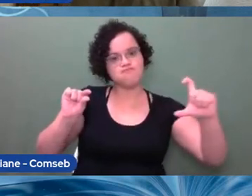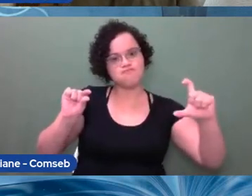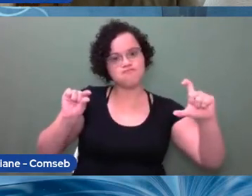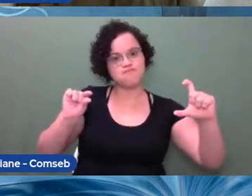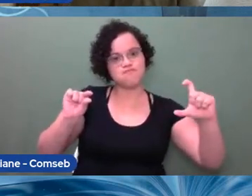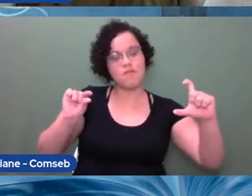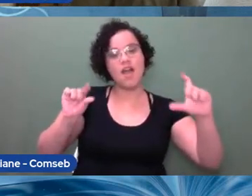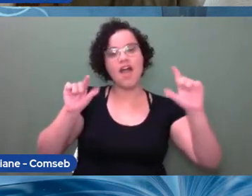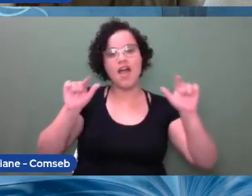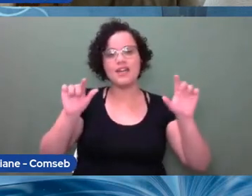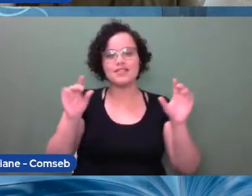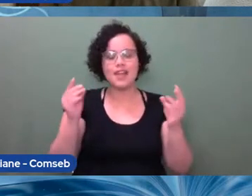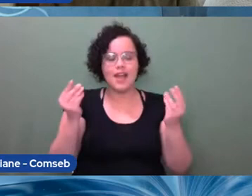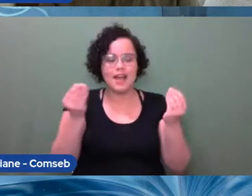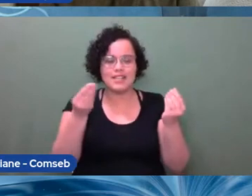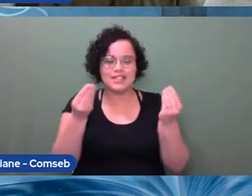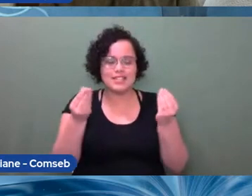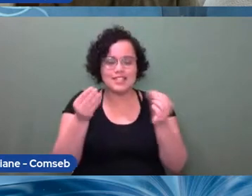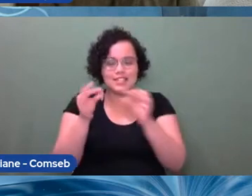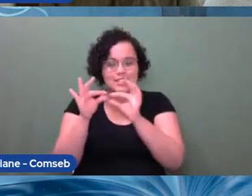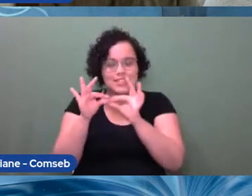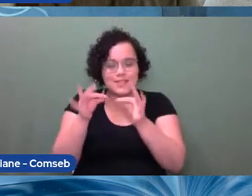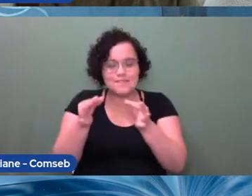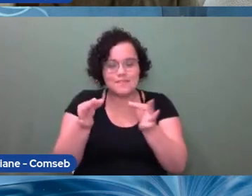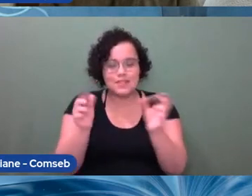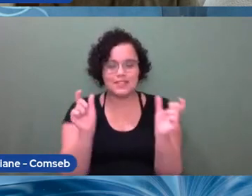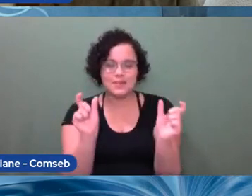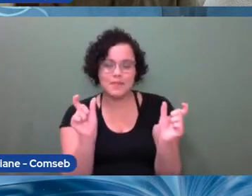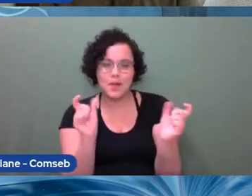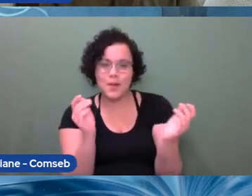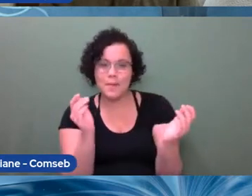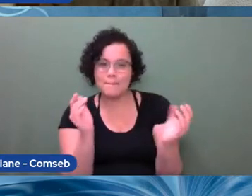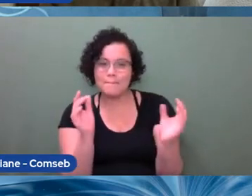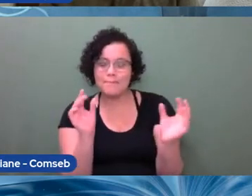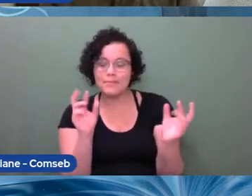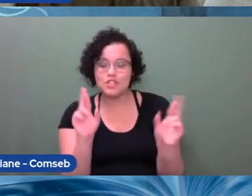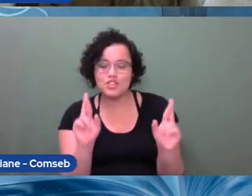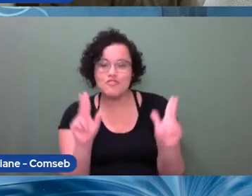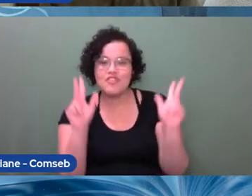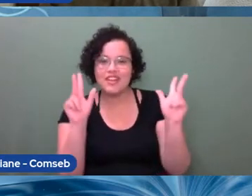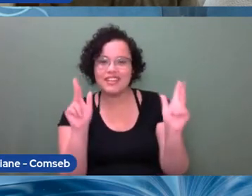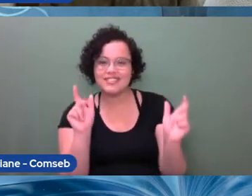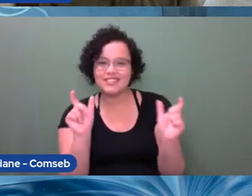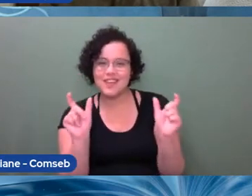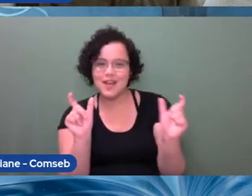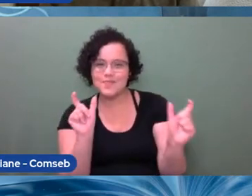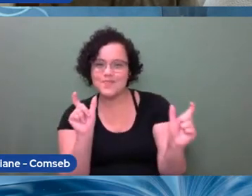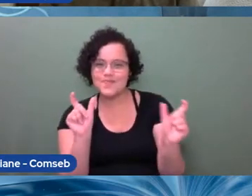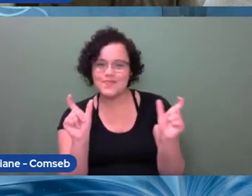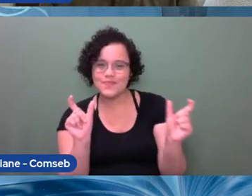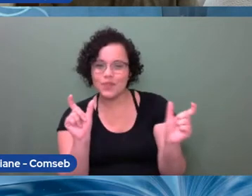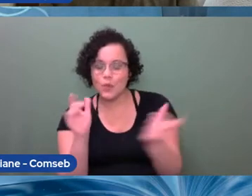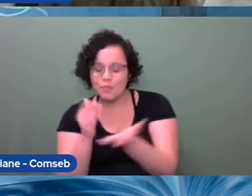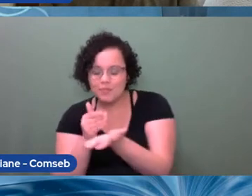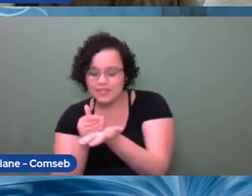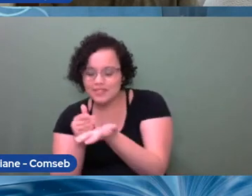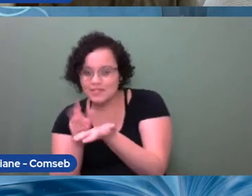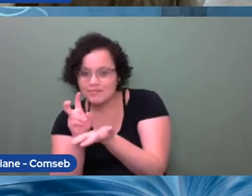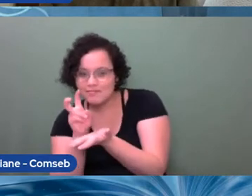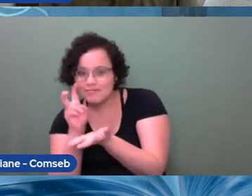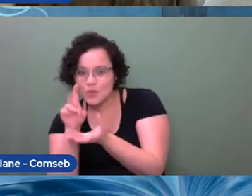sutileza que está colocada nessa questão. Então, outra vez, é preciso que a gente entenda que